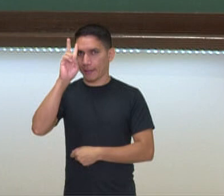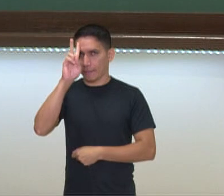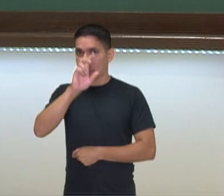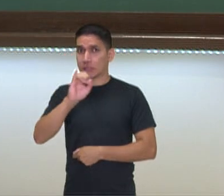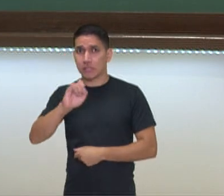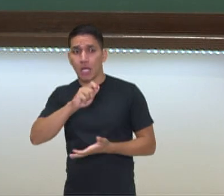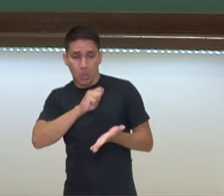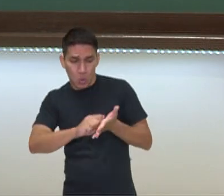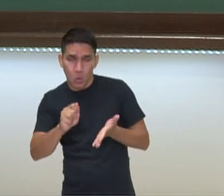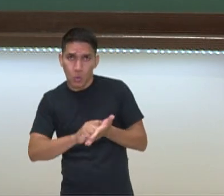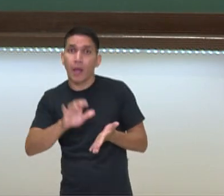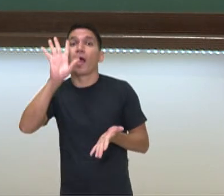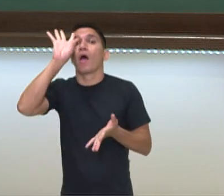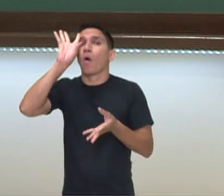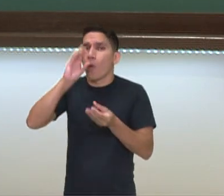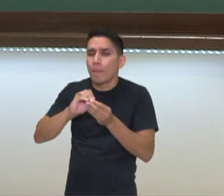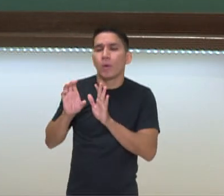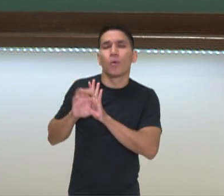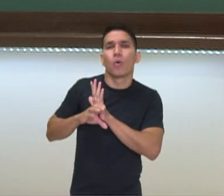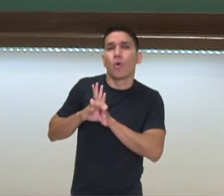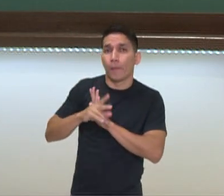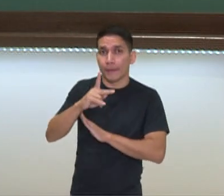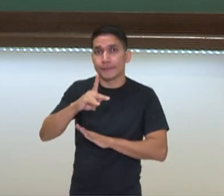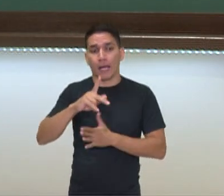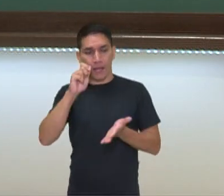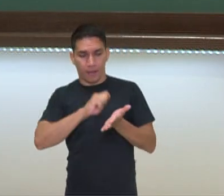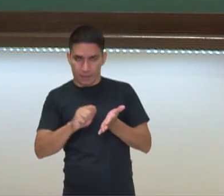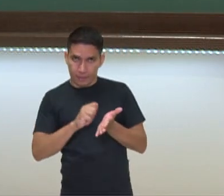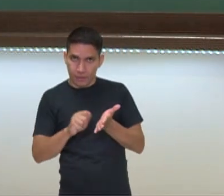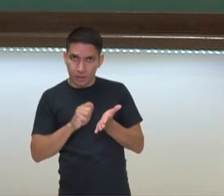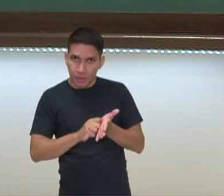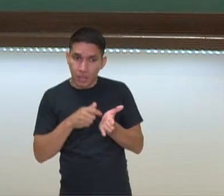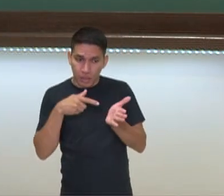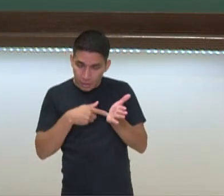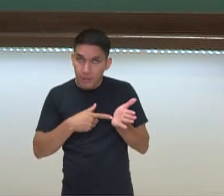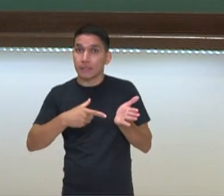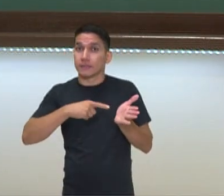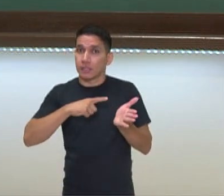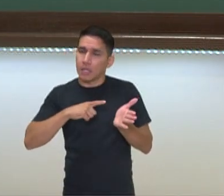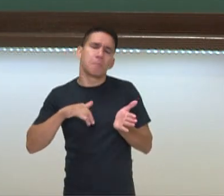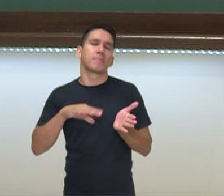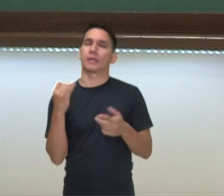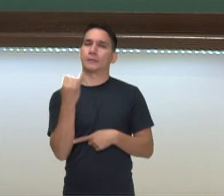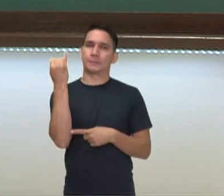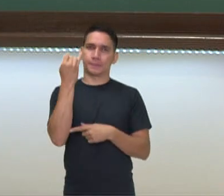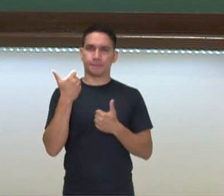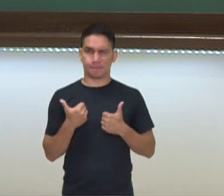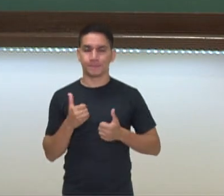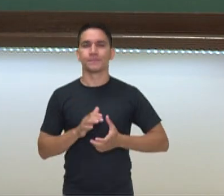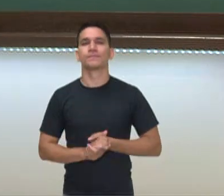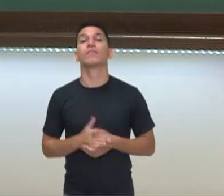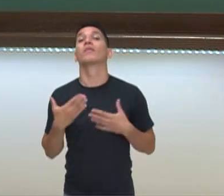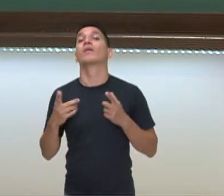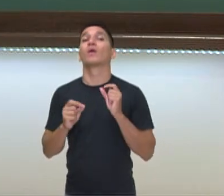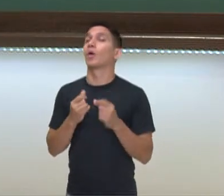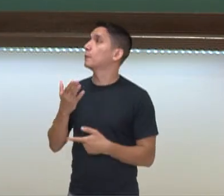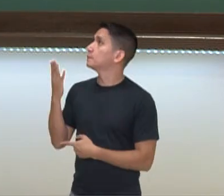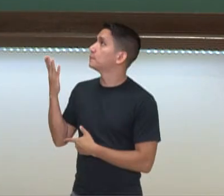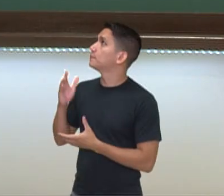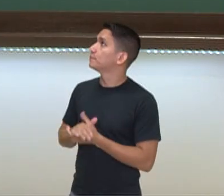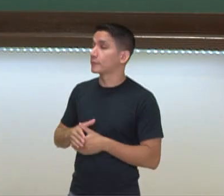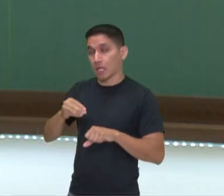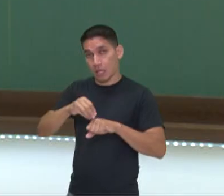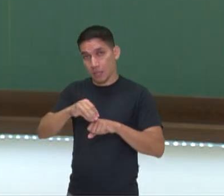você conseguiu compreender o conceito e na sua resposta você colocou o conceito, é o que importa para nós. Então, aqui ó, a nossa